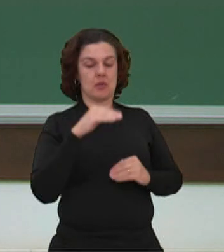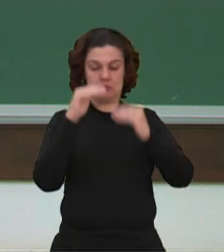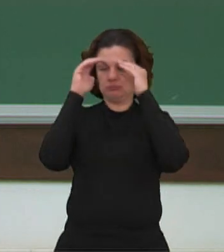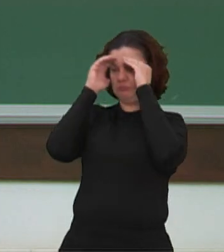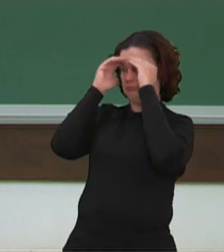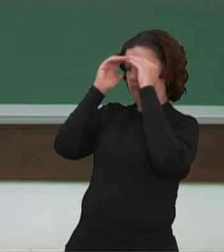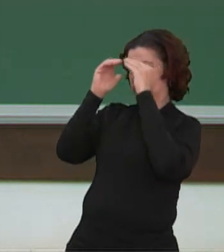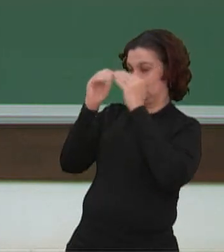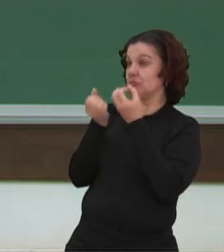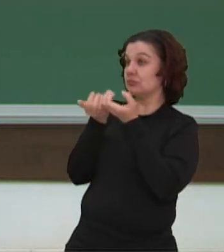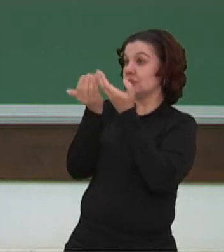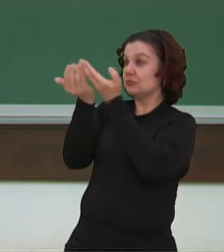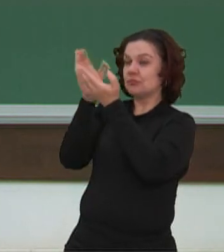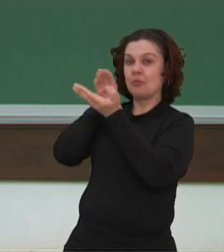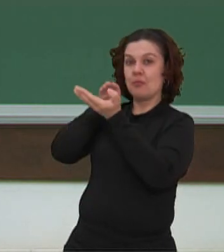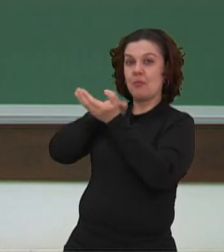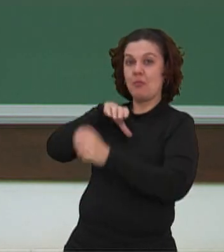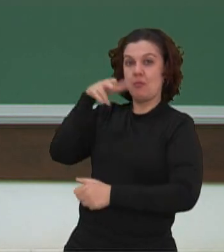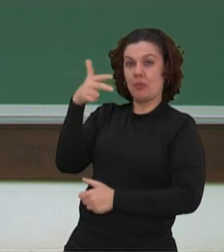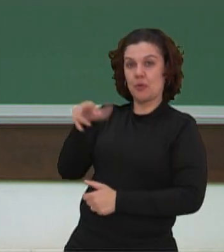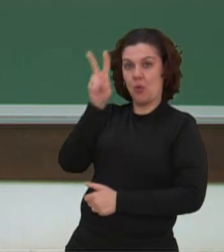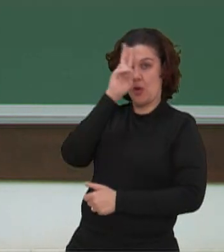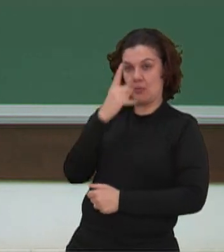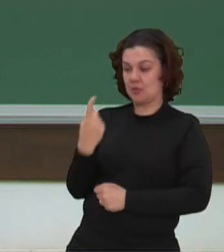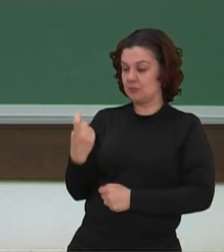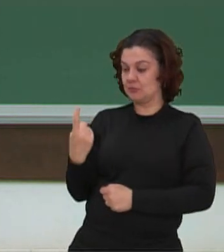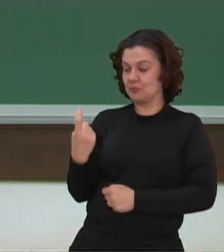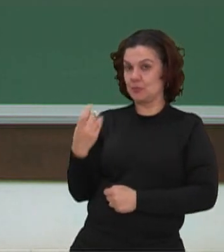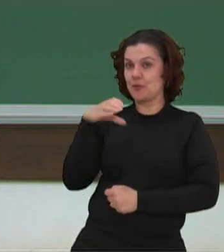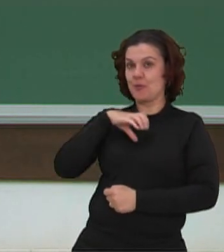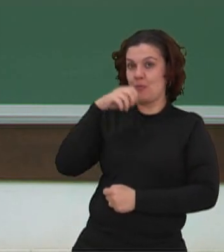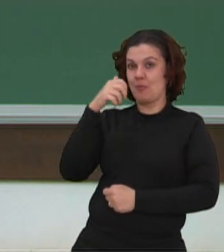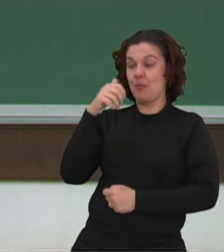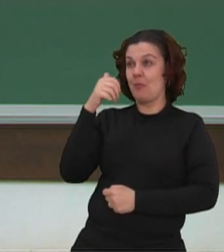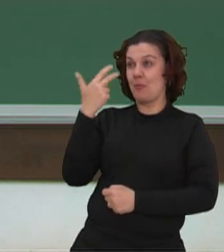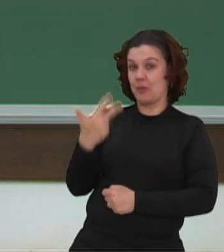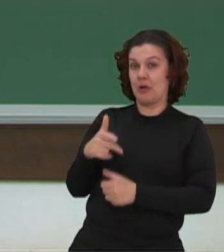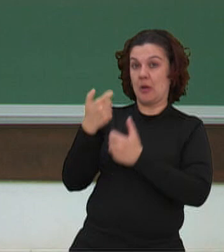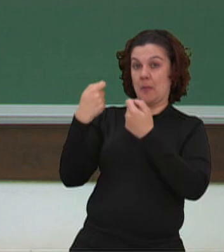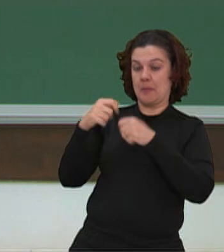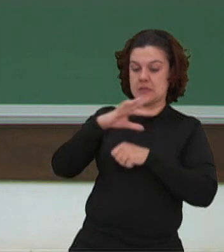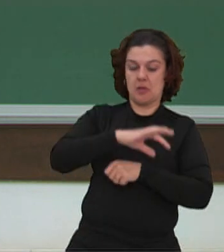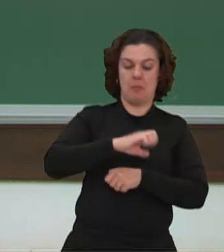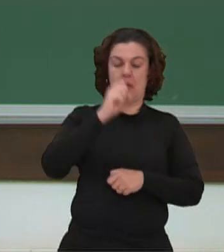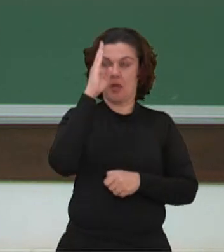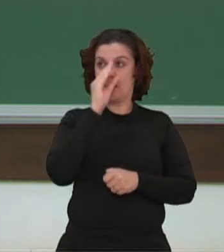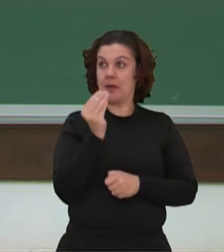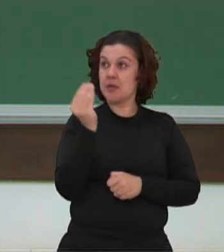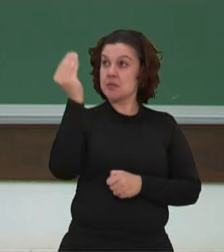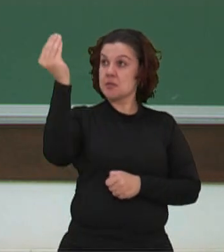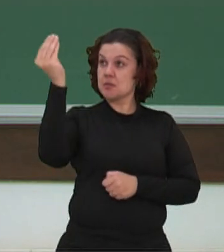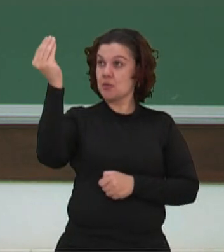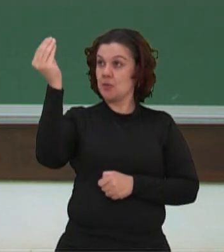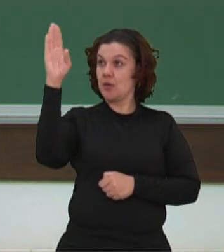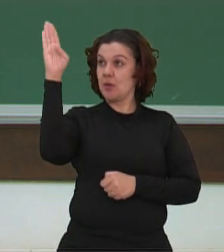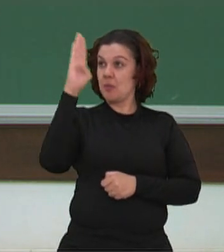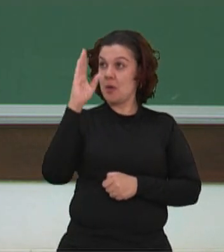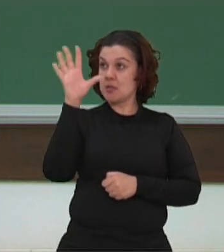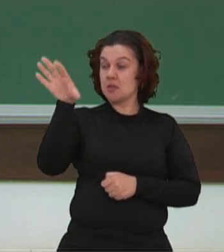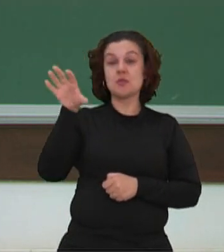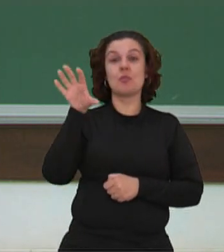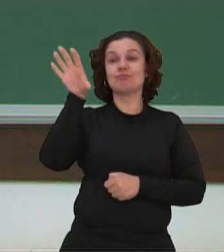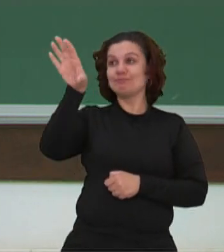Portugal. Lembra? Monopólio comercial? Tudo que Portugal precisa, Portugal busca no Brasil e o Brasil só podia